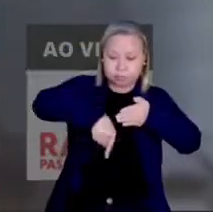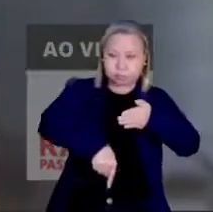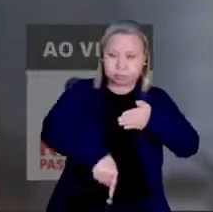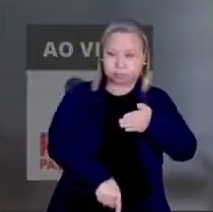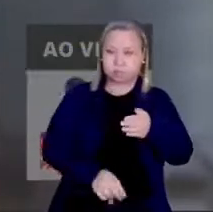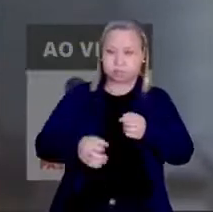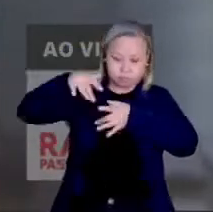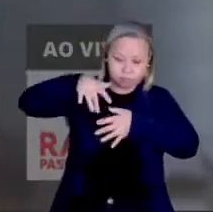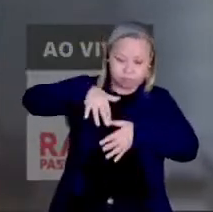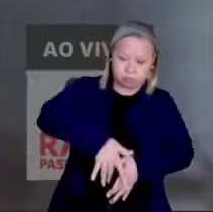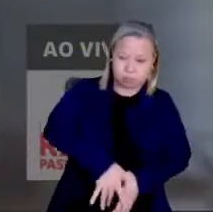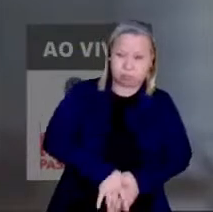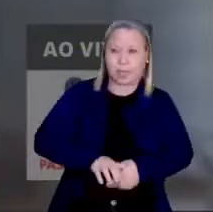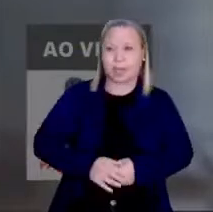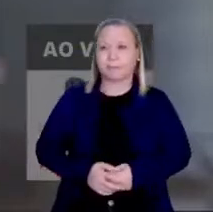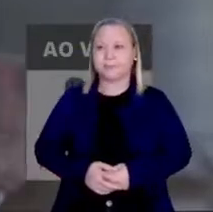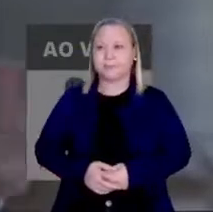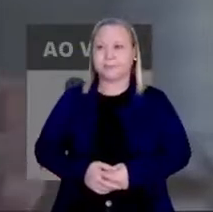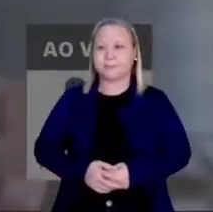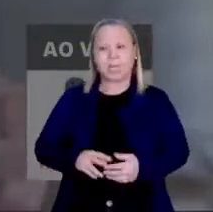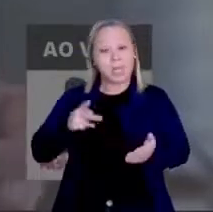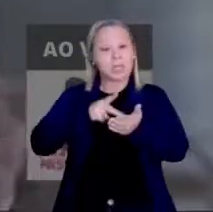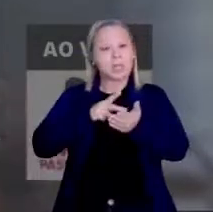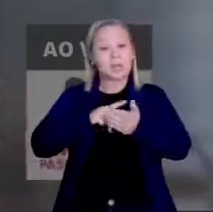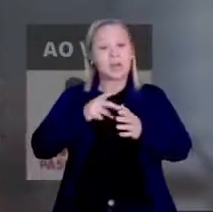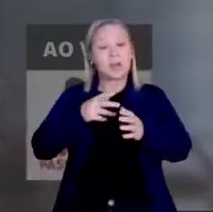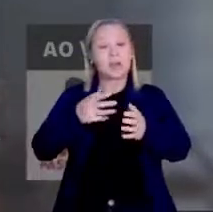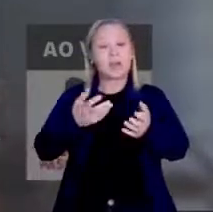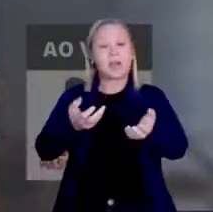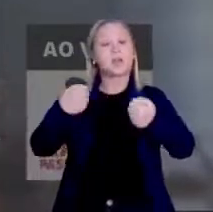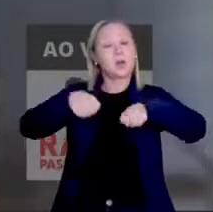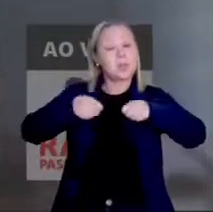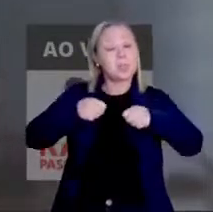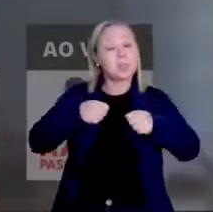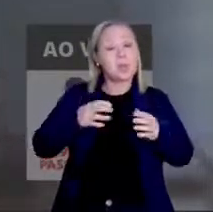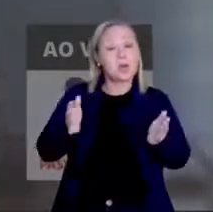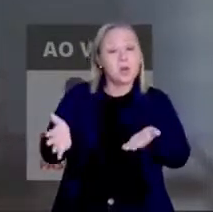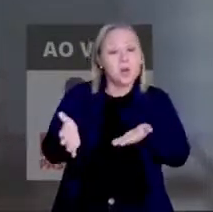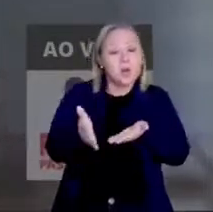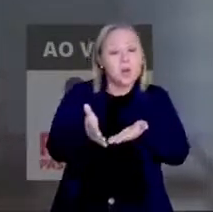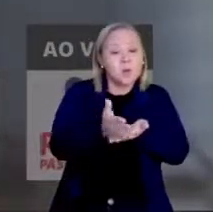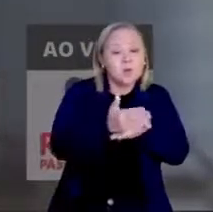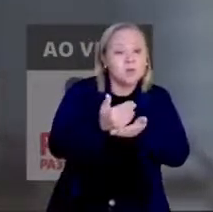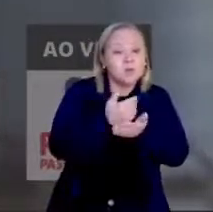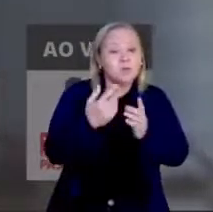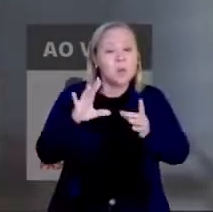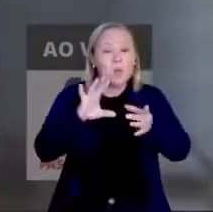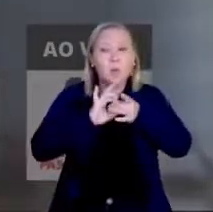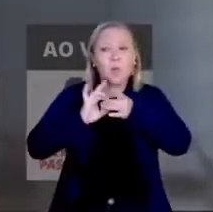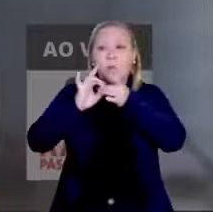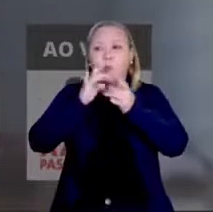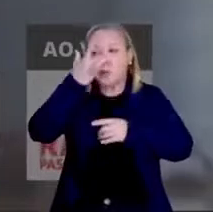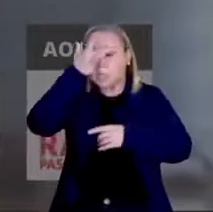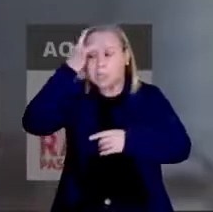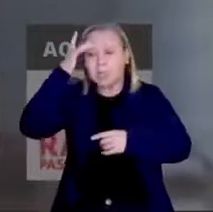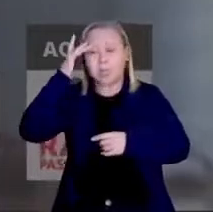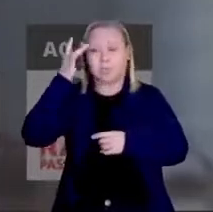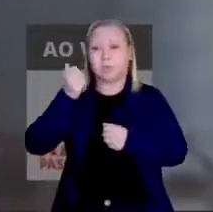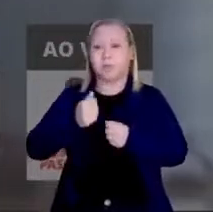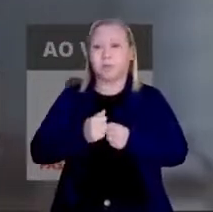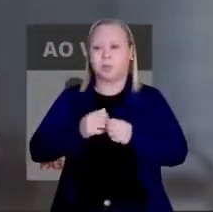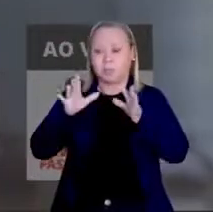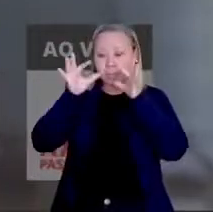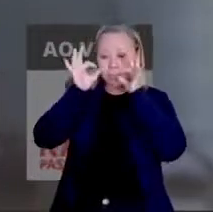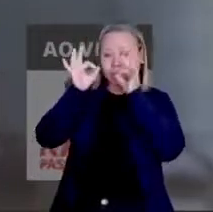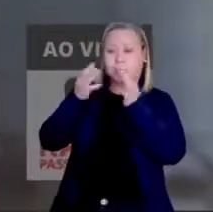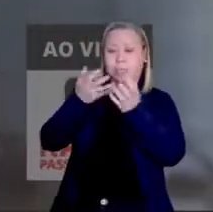seguridade nenhuma. Quando o carro bate, é que ele percebe que está abandonado. Quando a bicicleta bate, é que ele percebe que está abandonado. Então, o que nós queremos